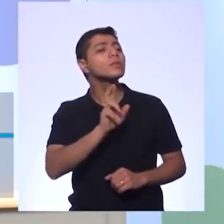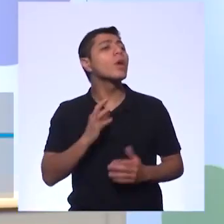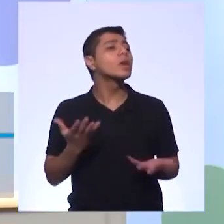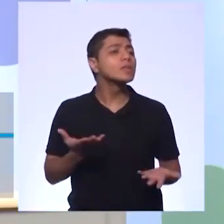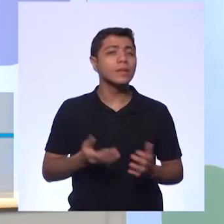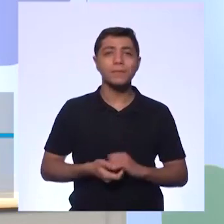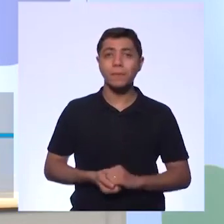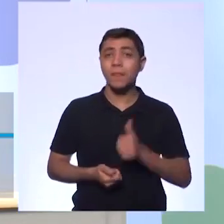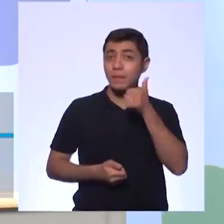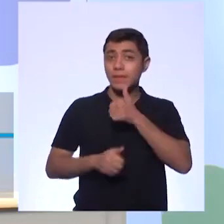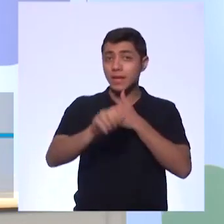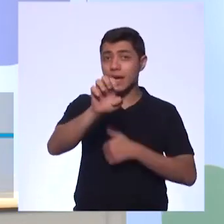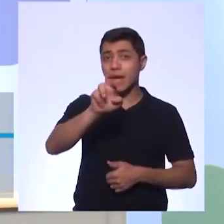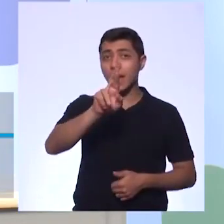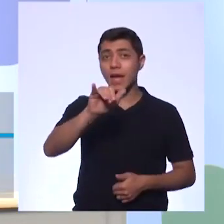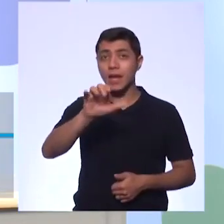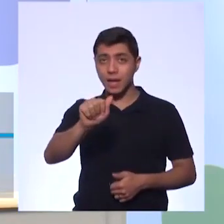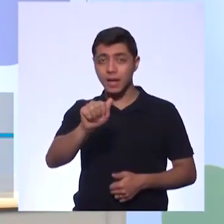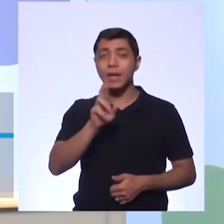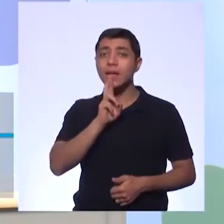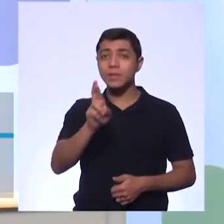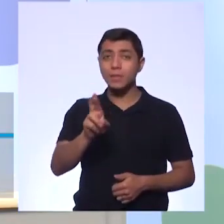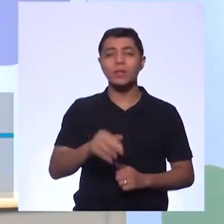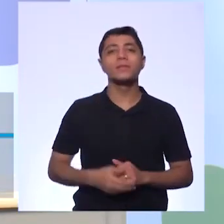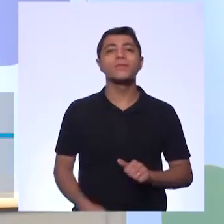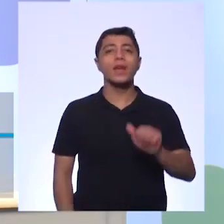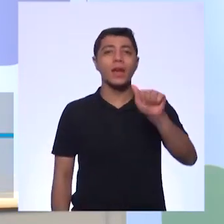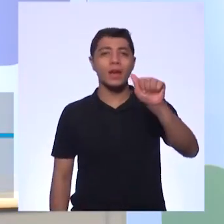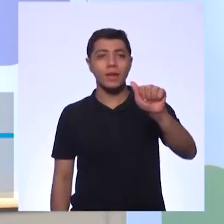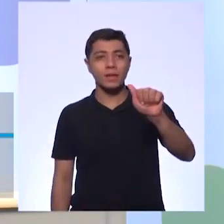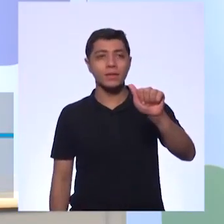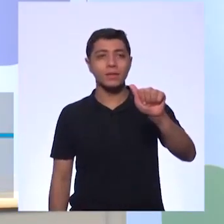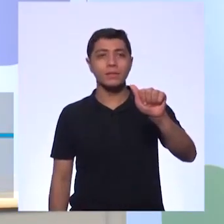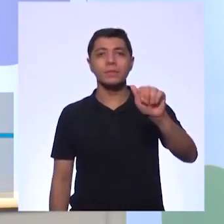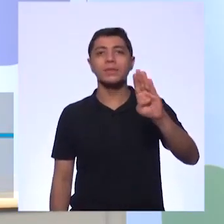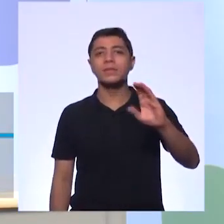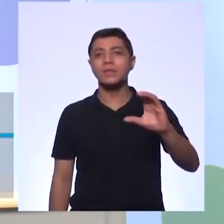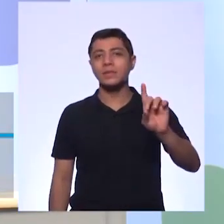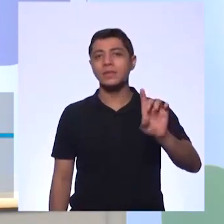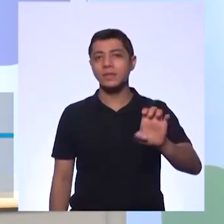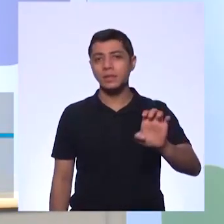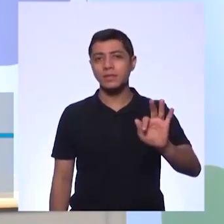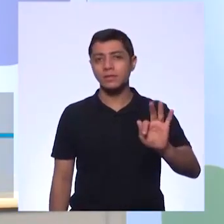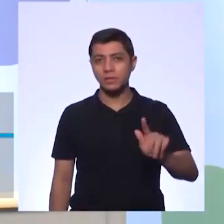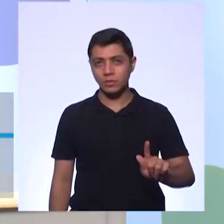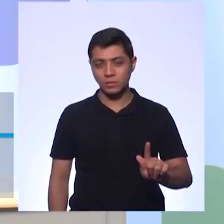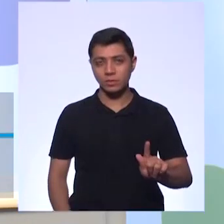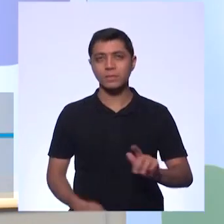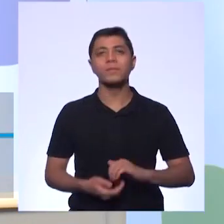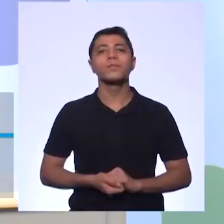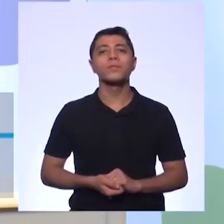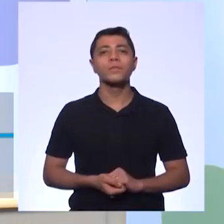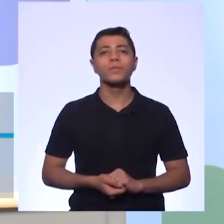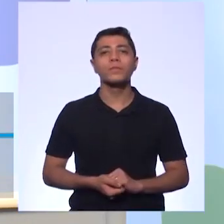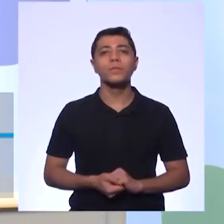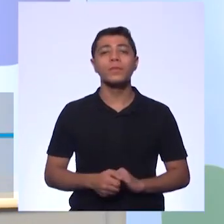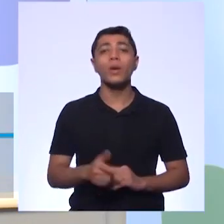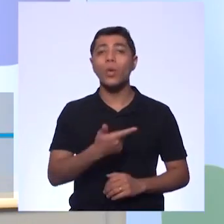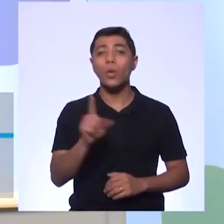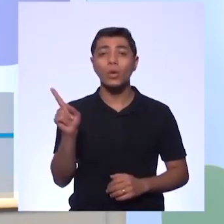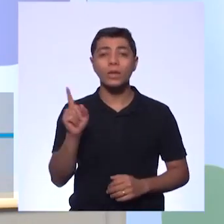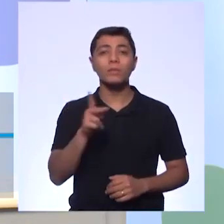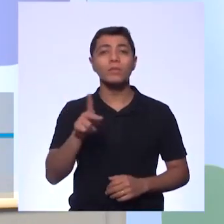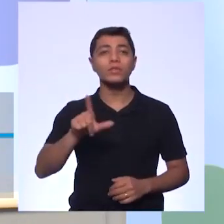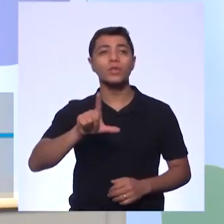ela escreveu A, C, B, D, E, F, G. A professora Luana escreveu 1,